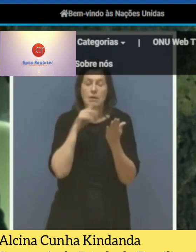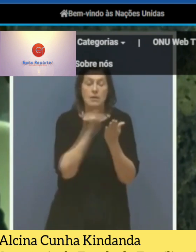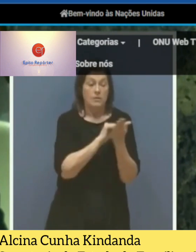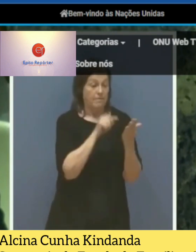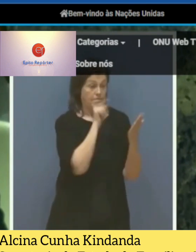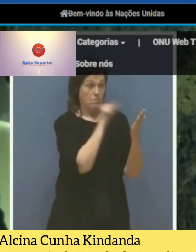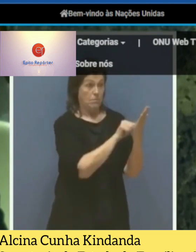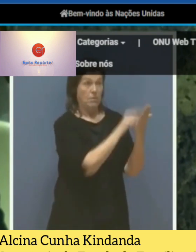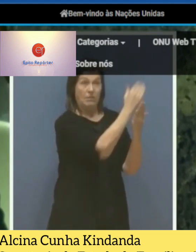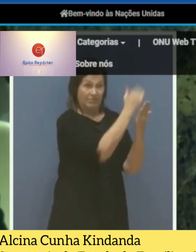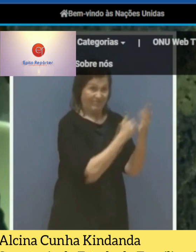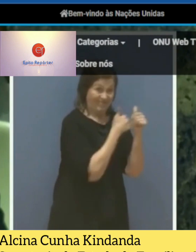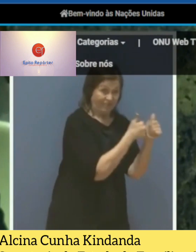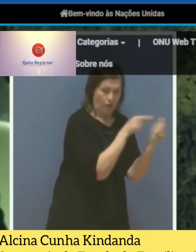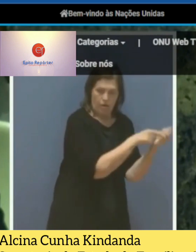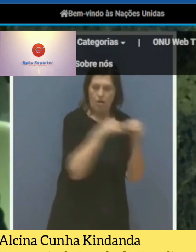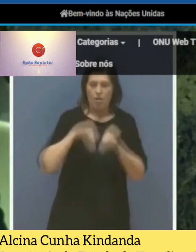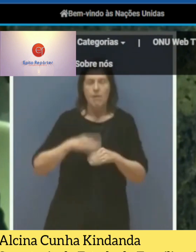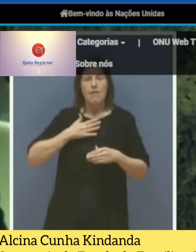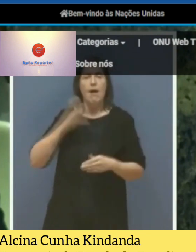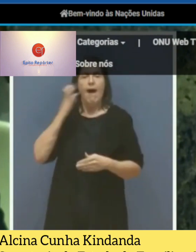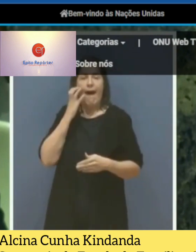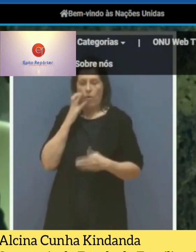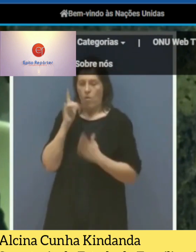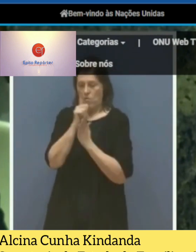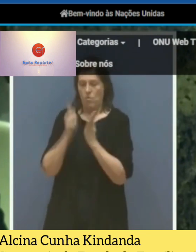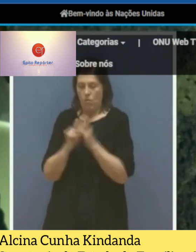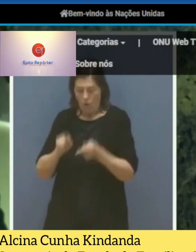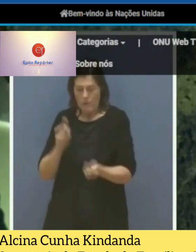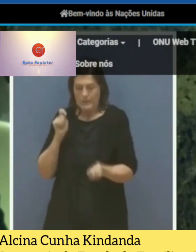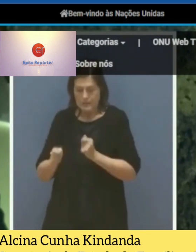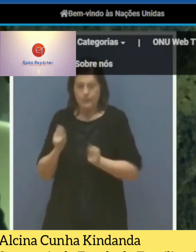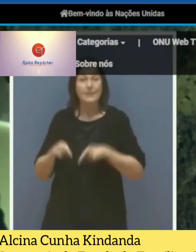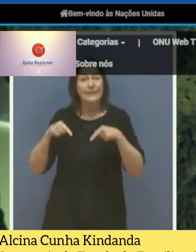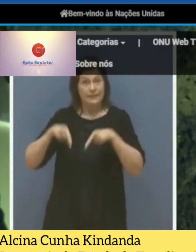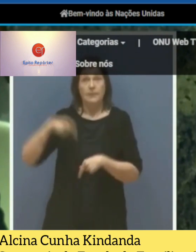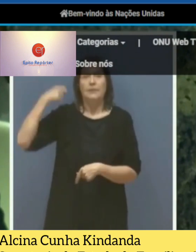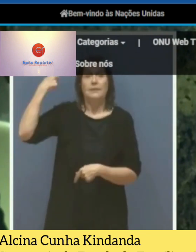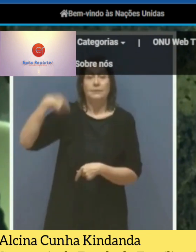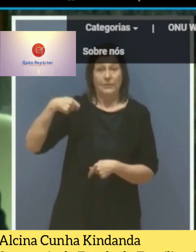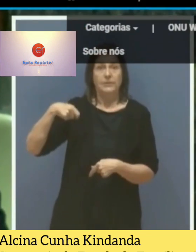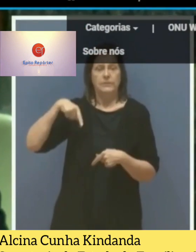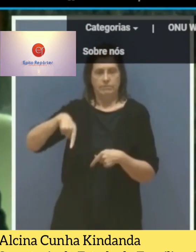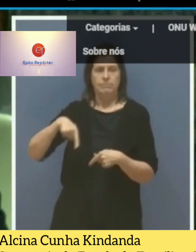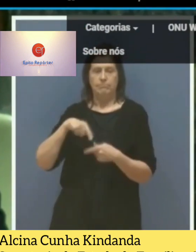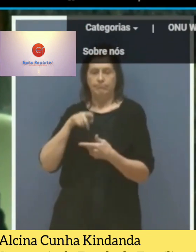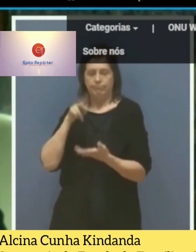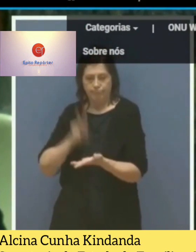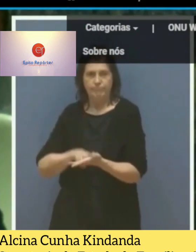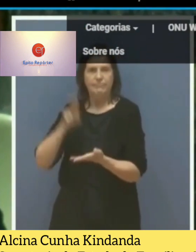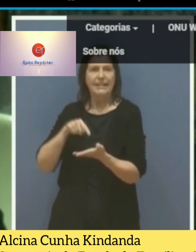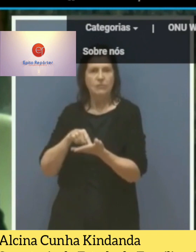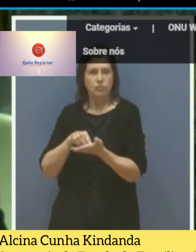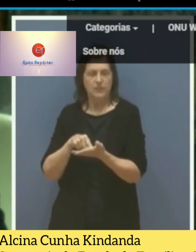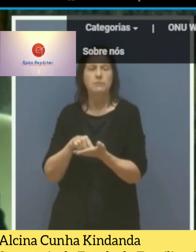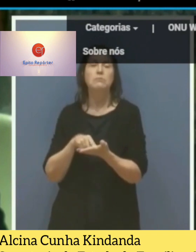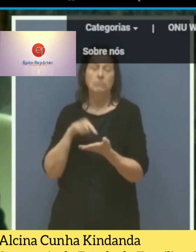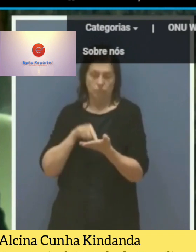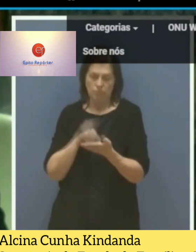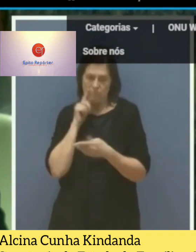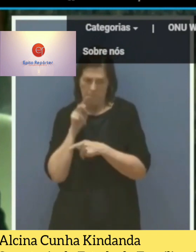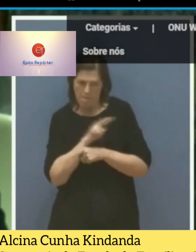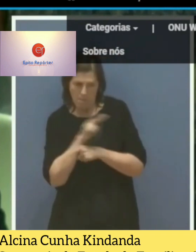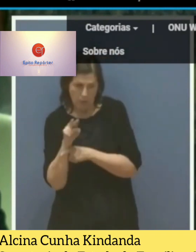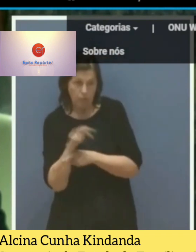criada por crédito presidencial deu início ao processo de monitoria da implementação da convenção elaboração